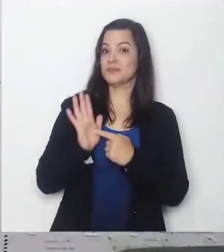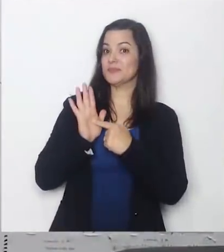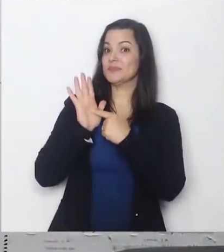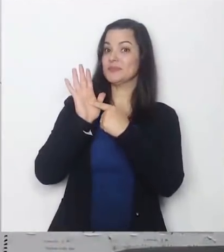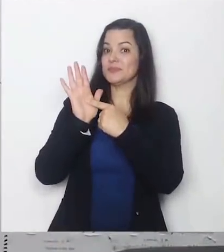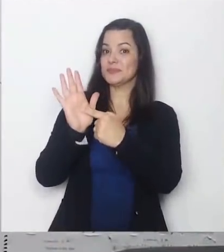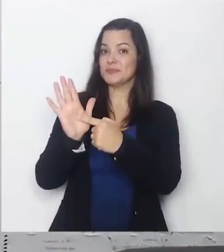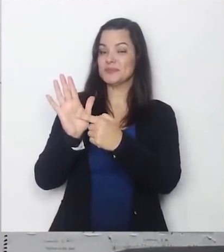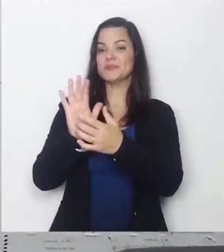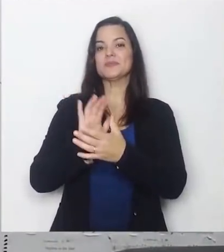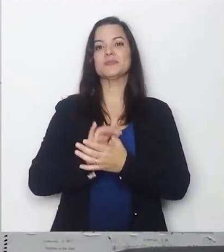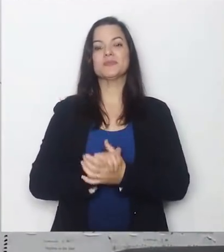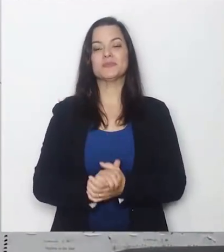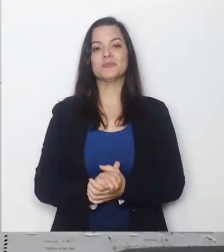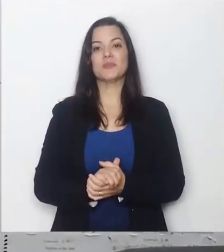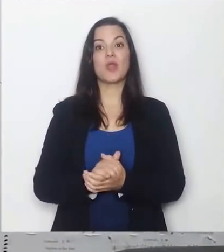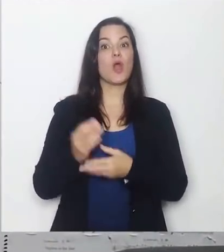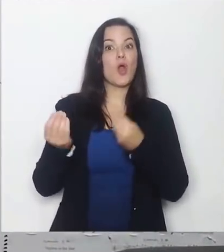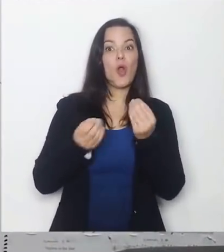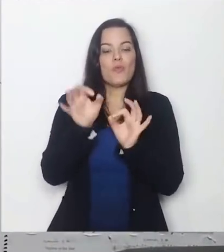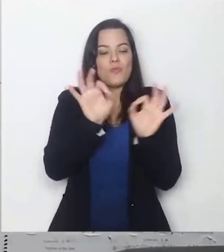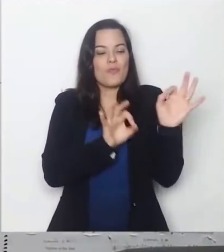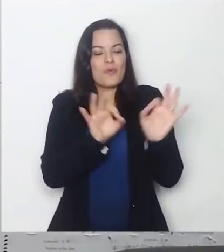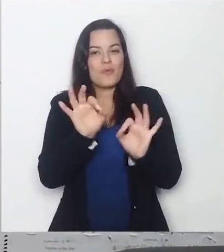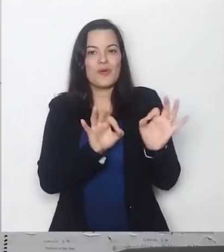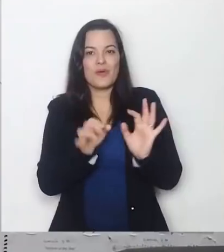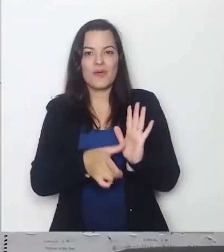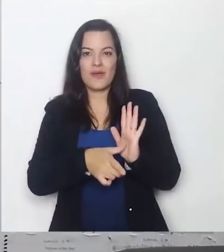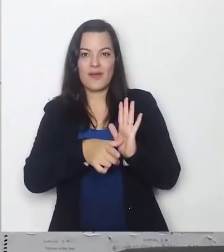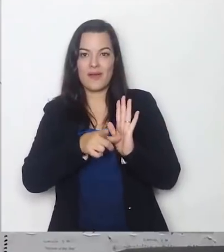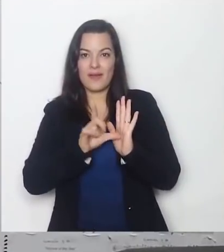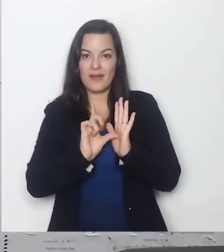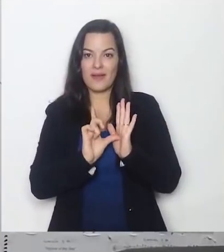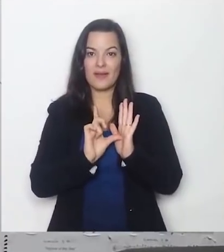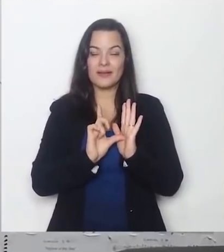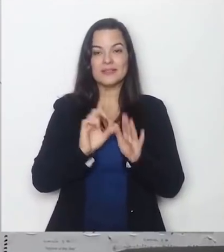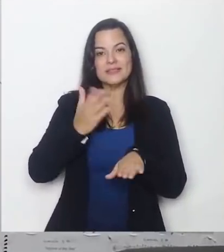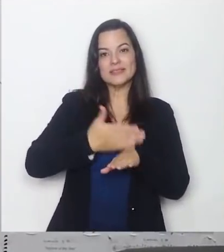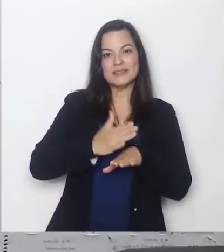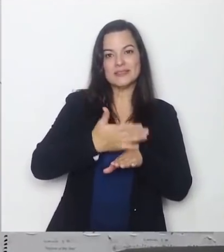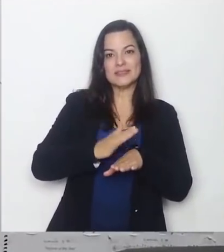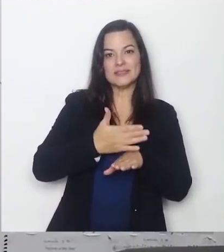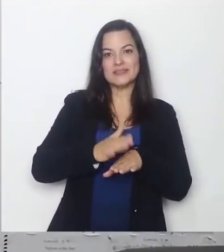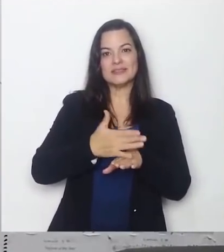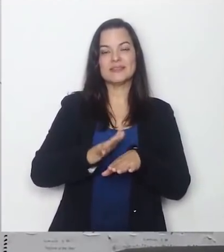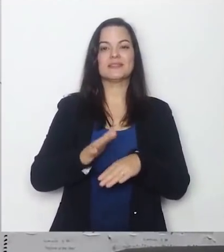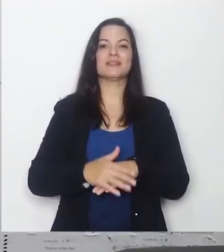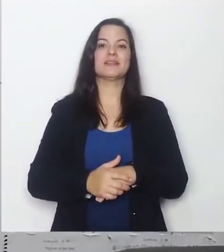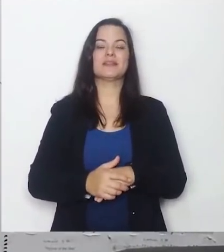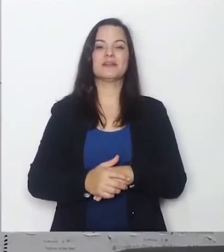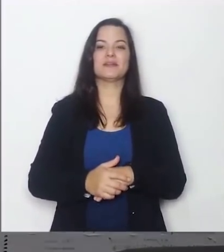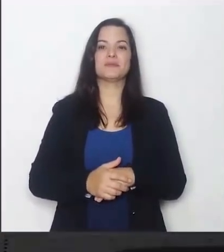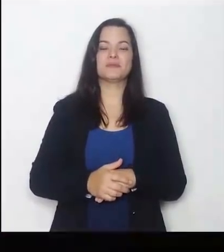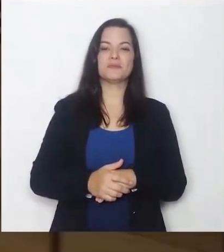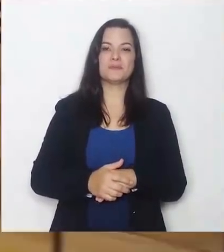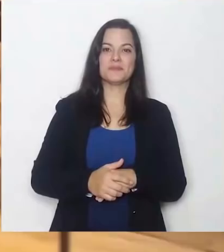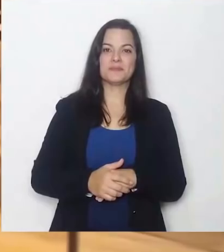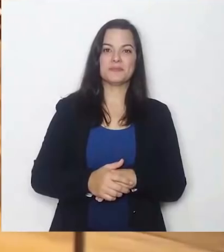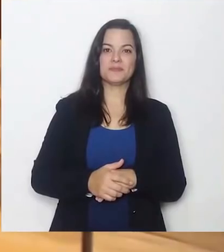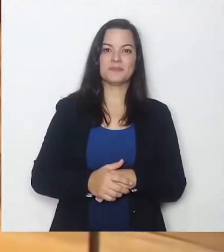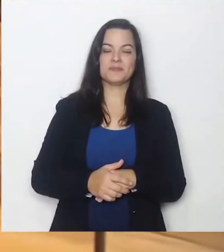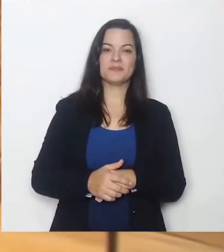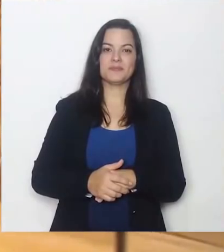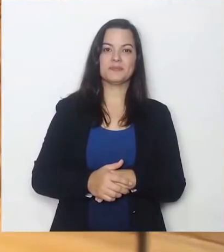Eu vou mostrar um pouquinho para vocês de como foi a preparação e ensaio dessa peça maravilhosa.